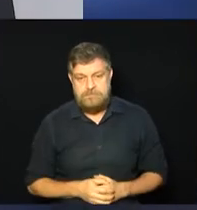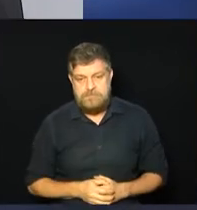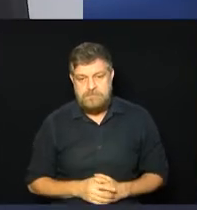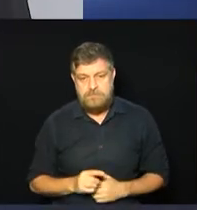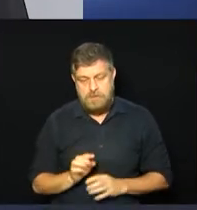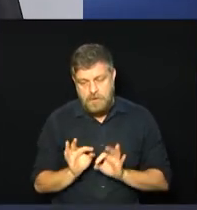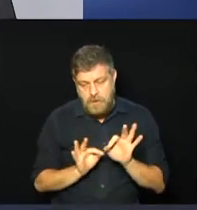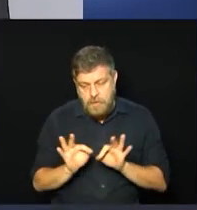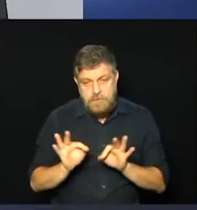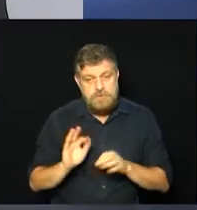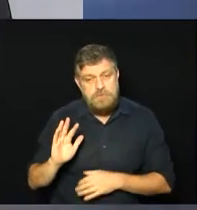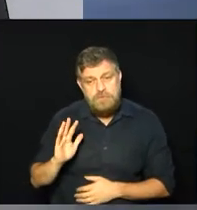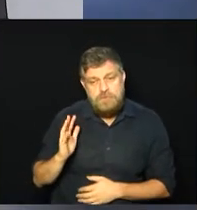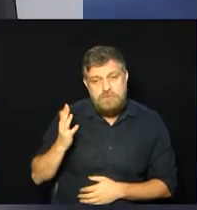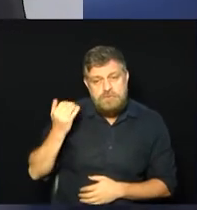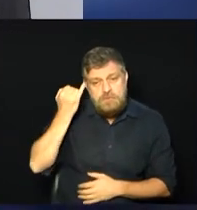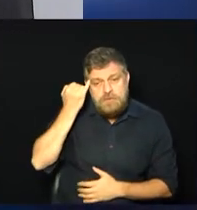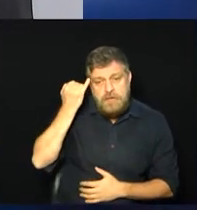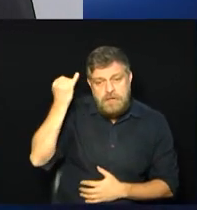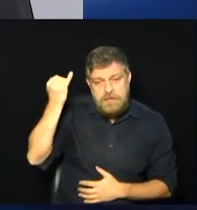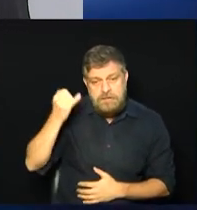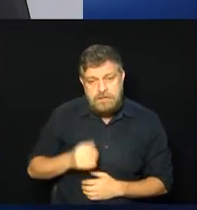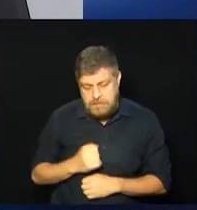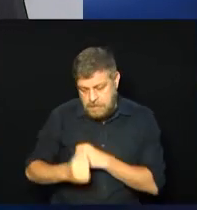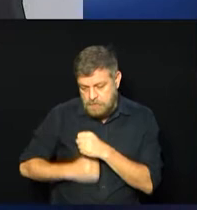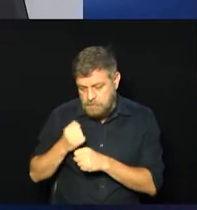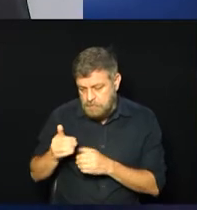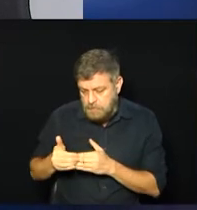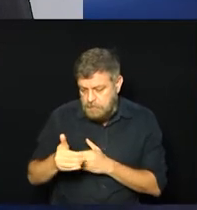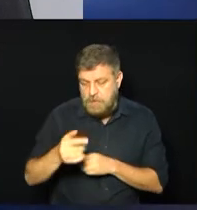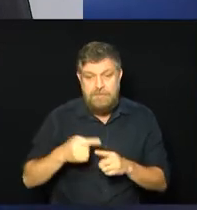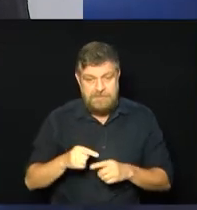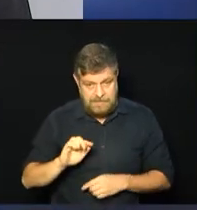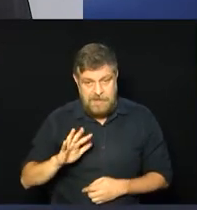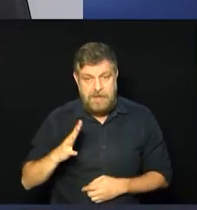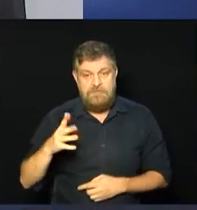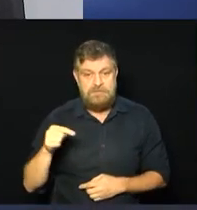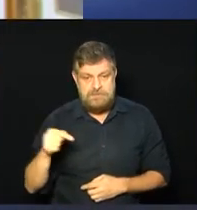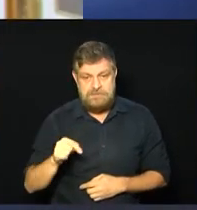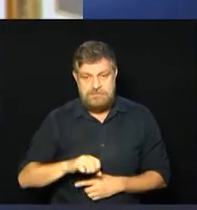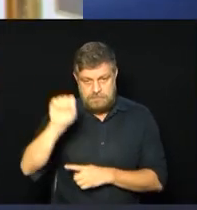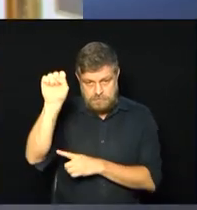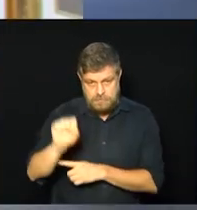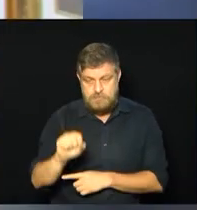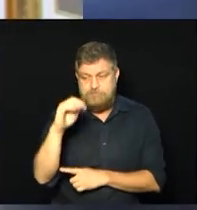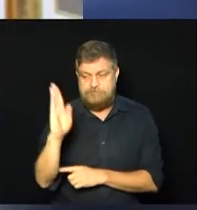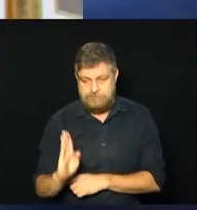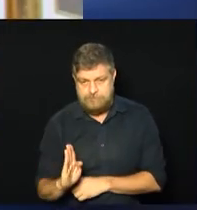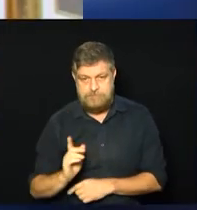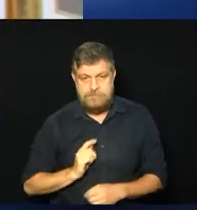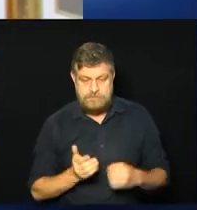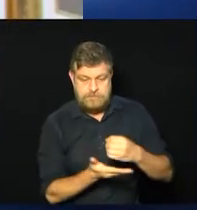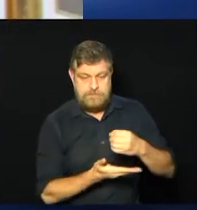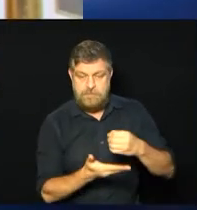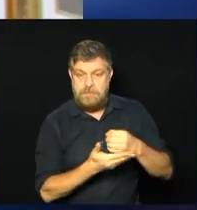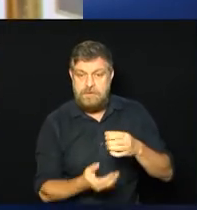projeto ele nasceu, a ideia dele no início do ano, em função de um atentado que ocorreu no sul do Brasil. E, na verdade, a origem de tudo isso